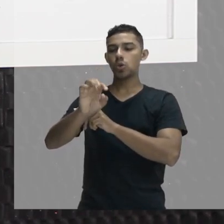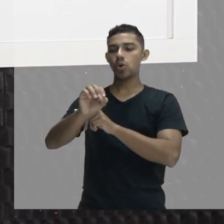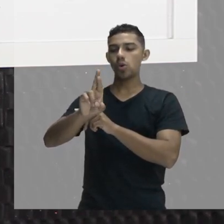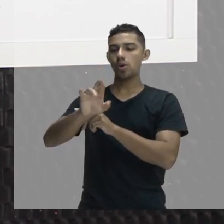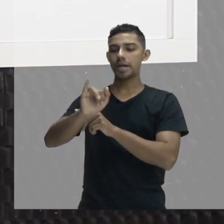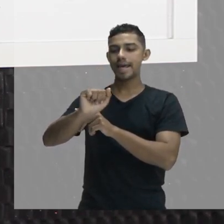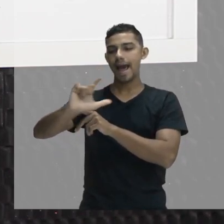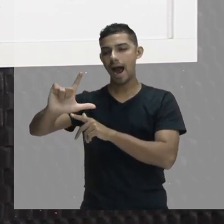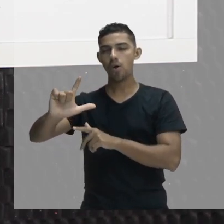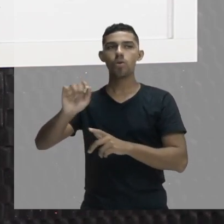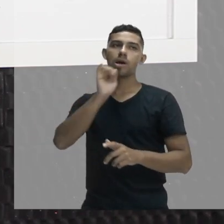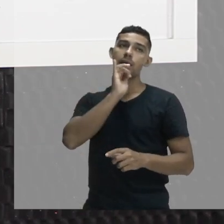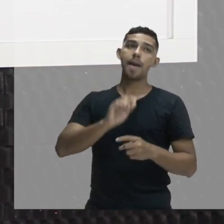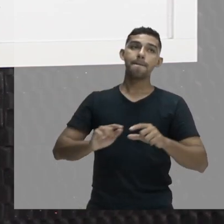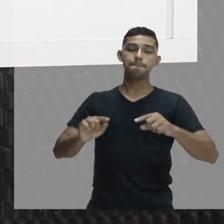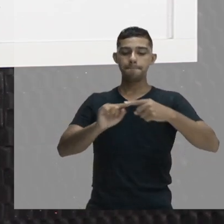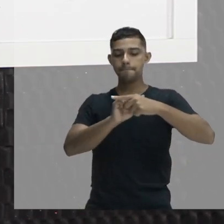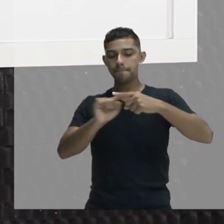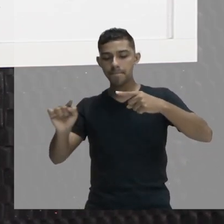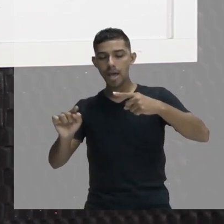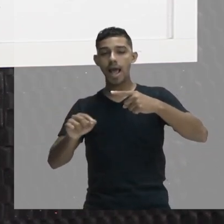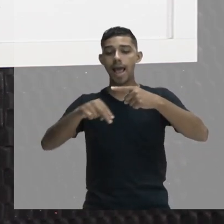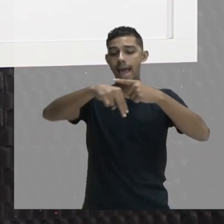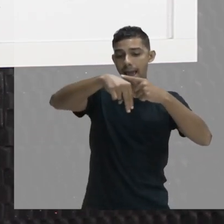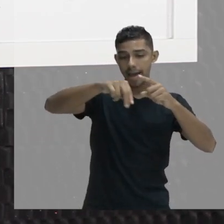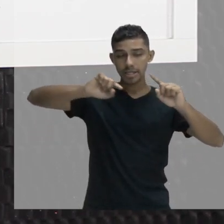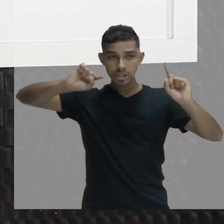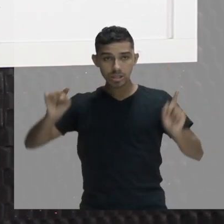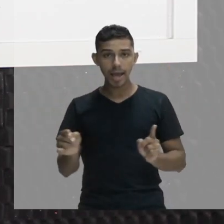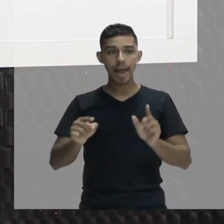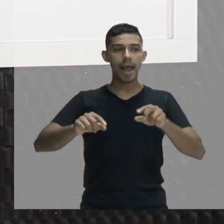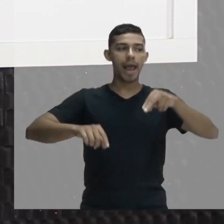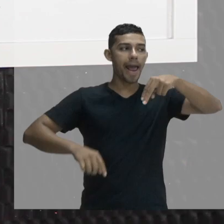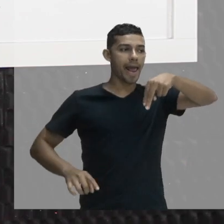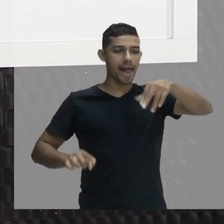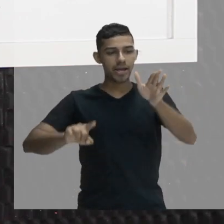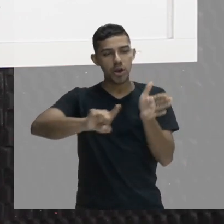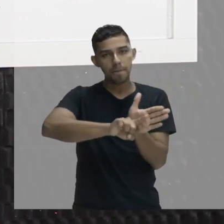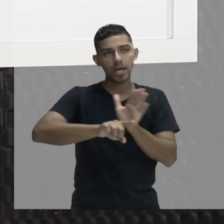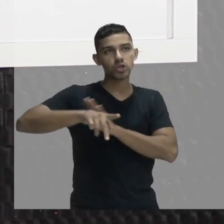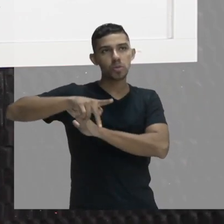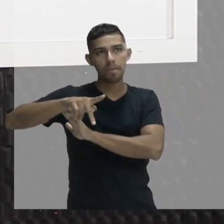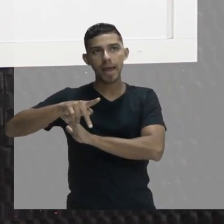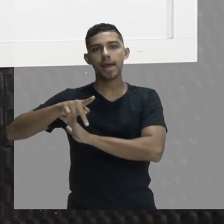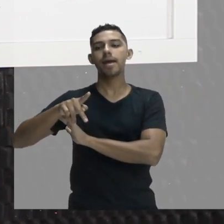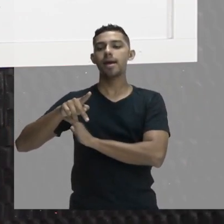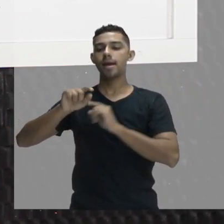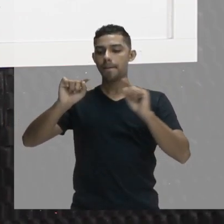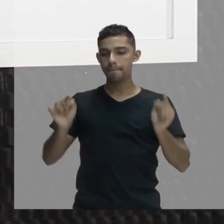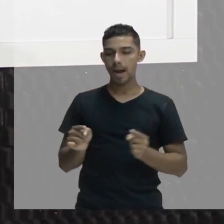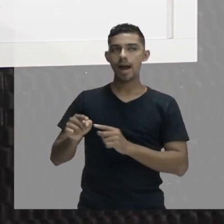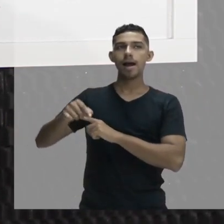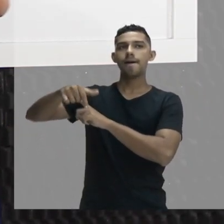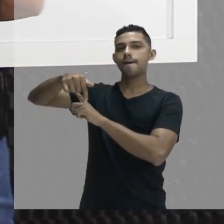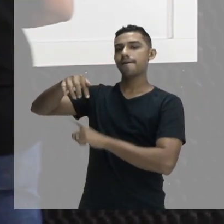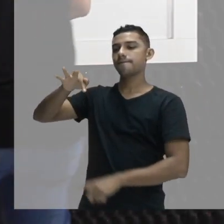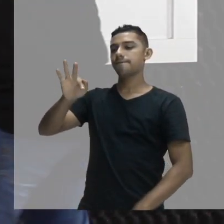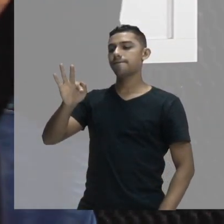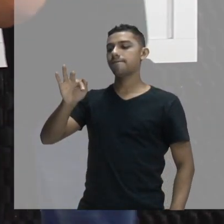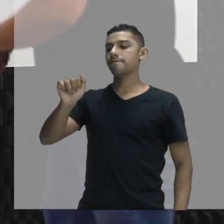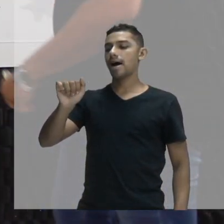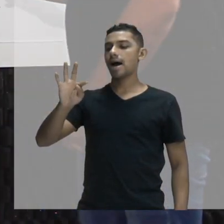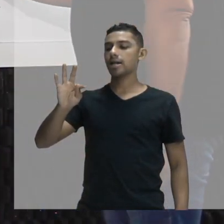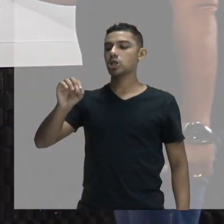N menos 3, N menos P fatorial. Só dando uma lembrada aqui rapidinho no fatorial,